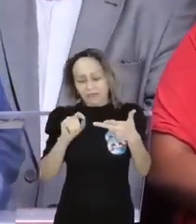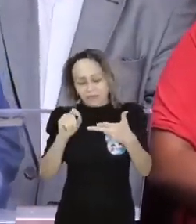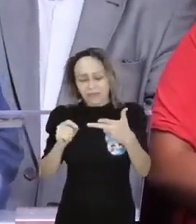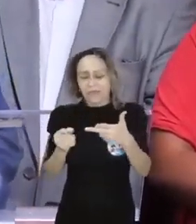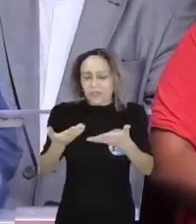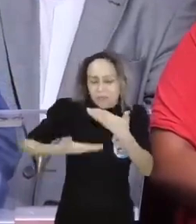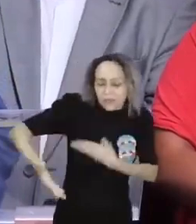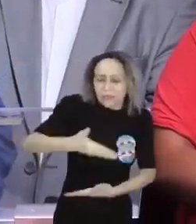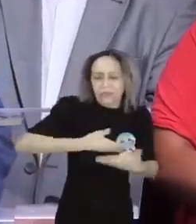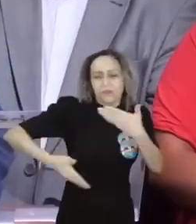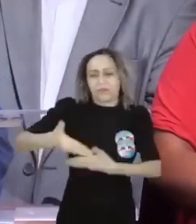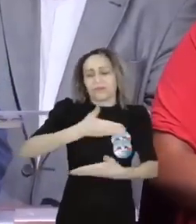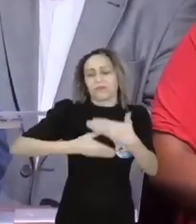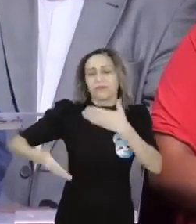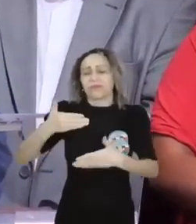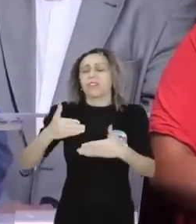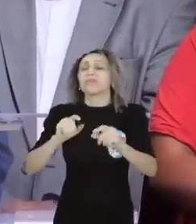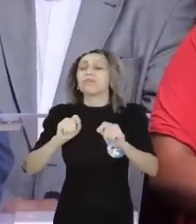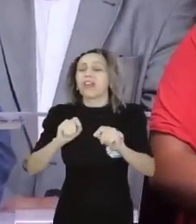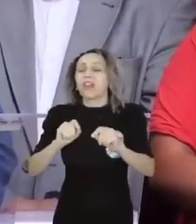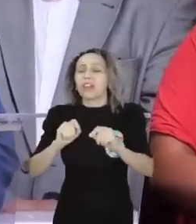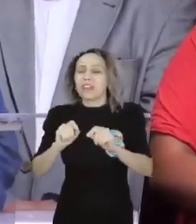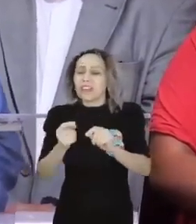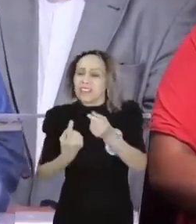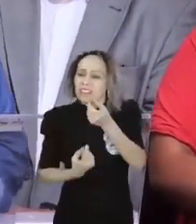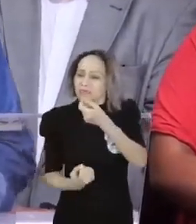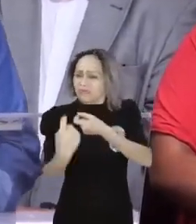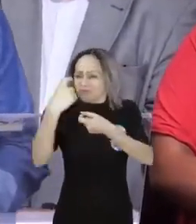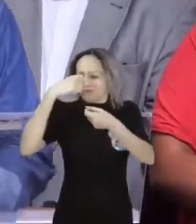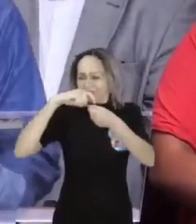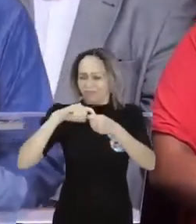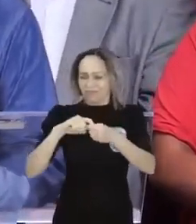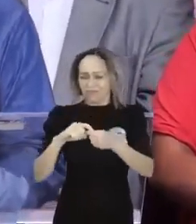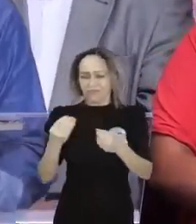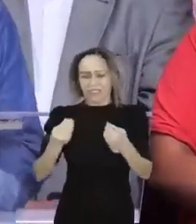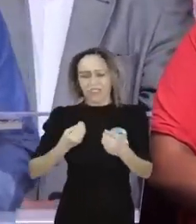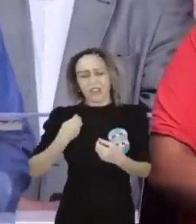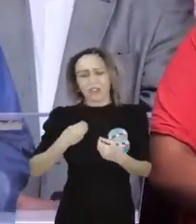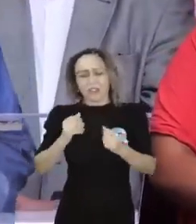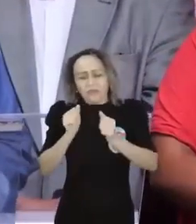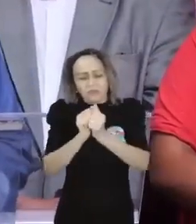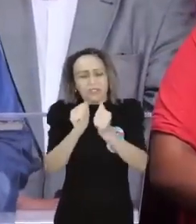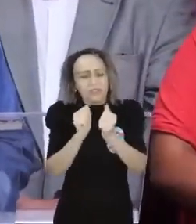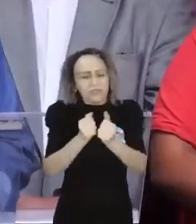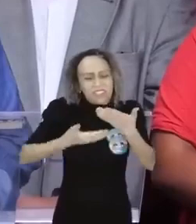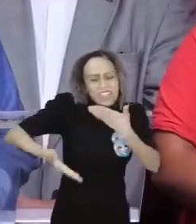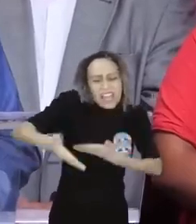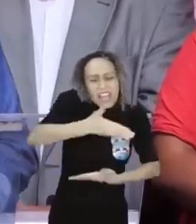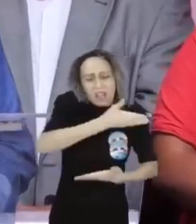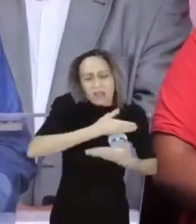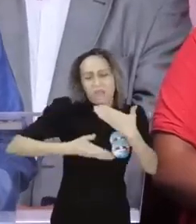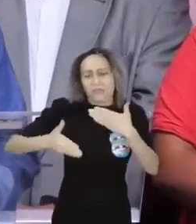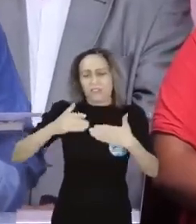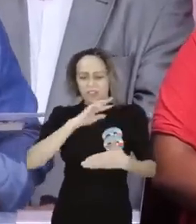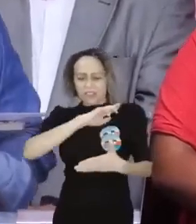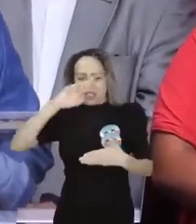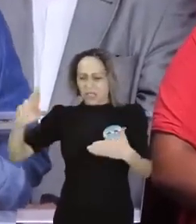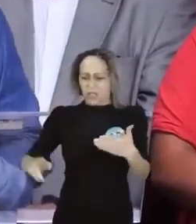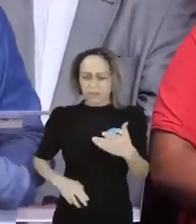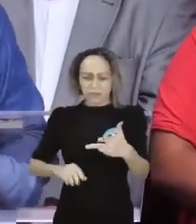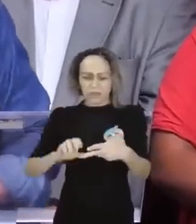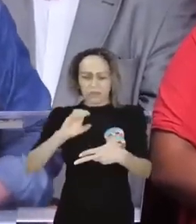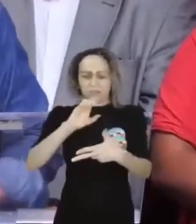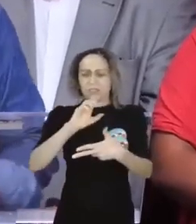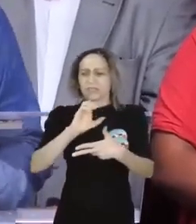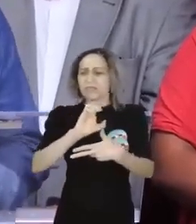mas buscando reconstruir a convivência harmoniosa e republicana entre os três poderes. A normalidade